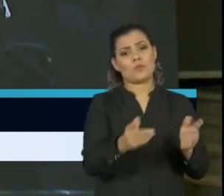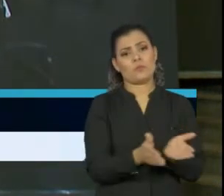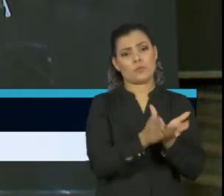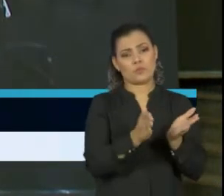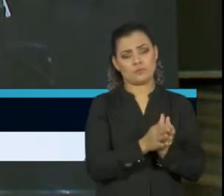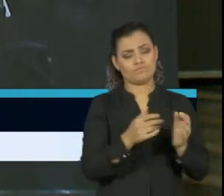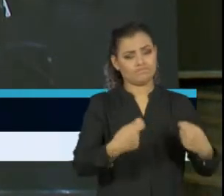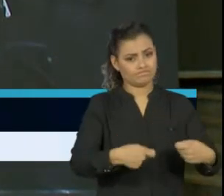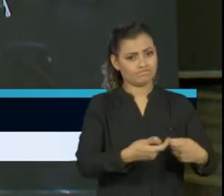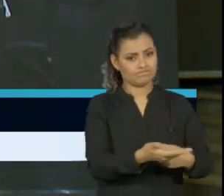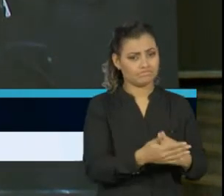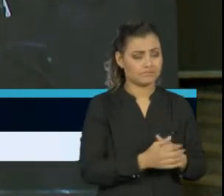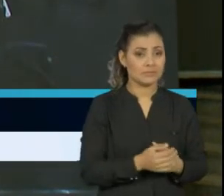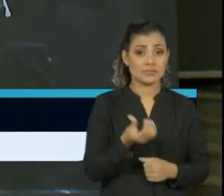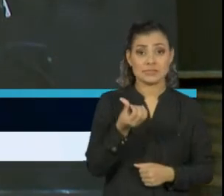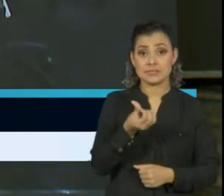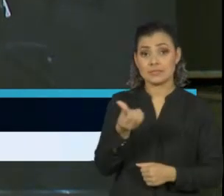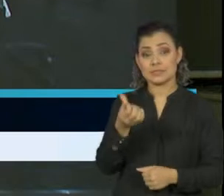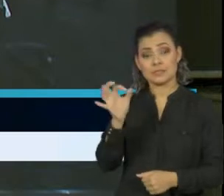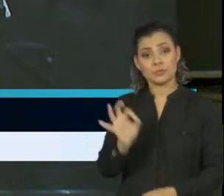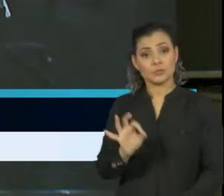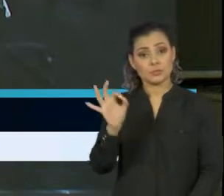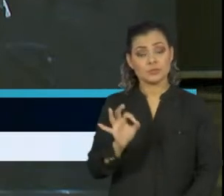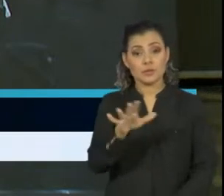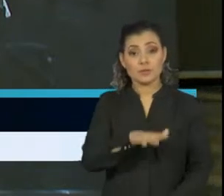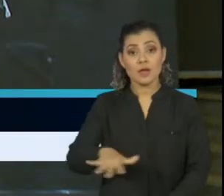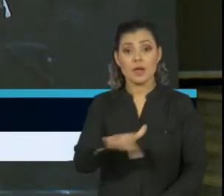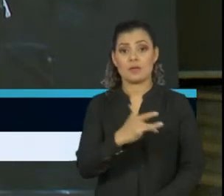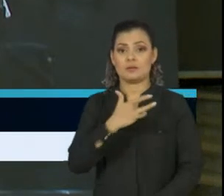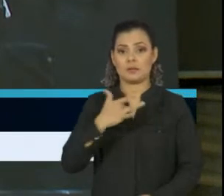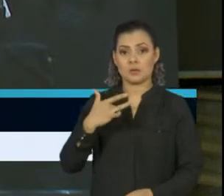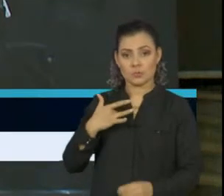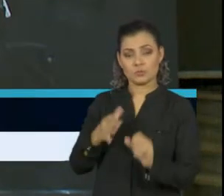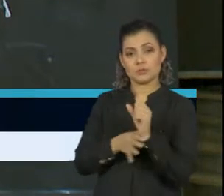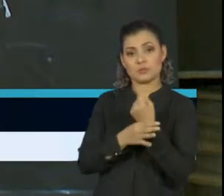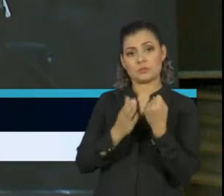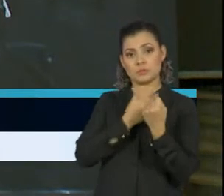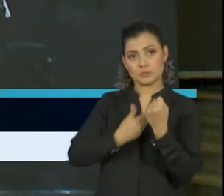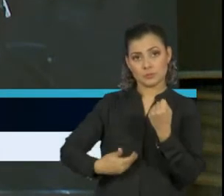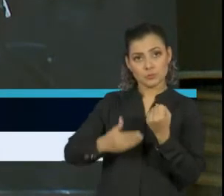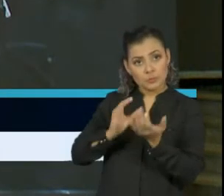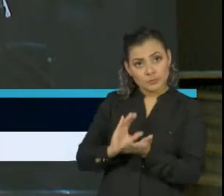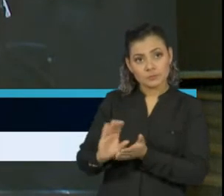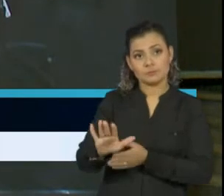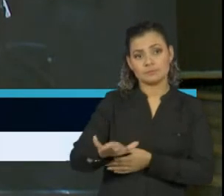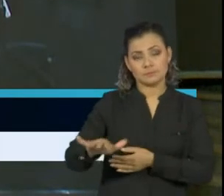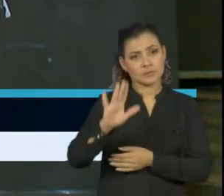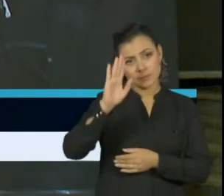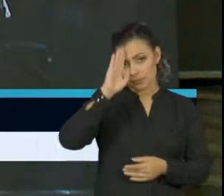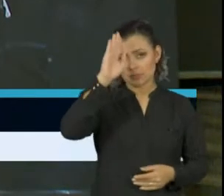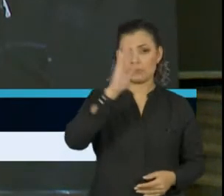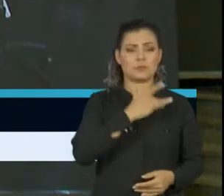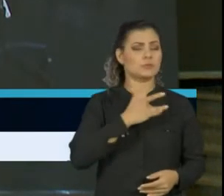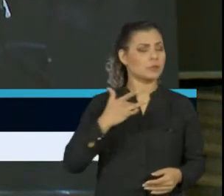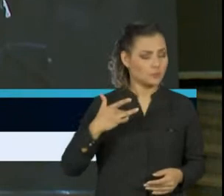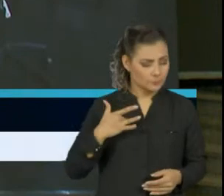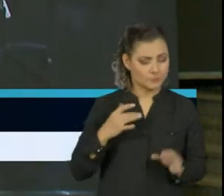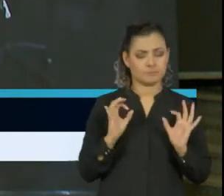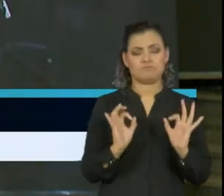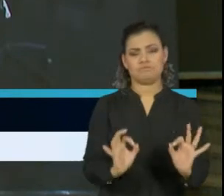precisam. 66% foi para a área da saúde, segurança pública, principalmente a saúde,